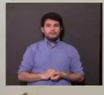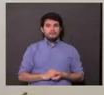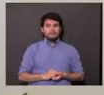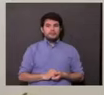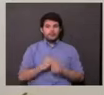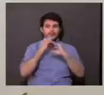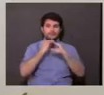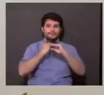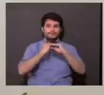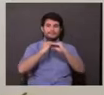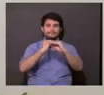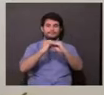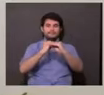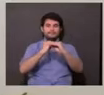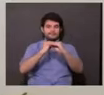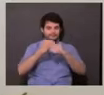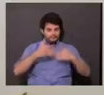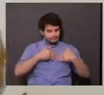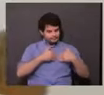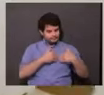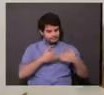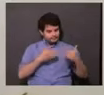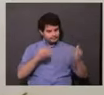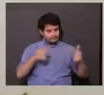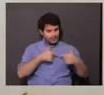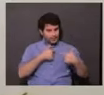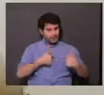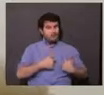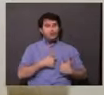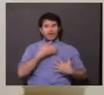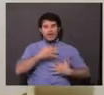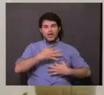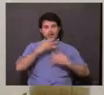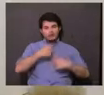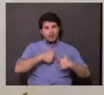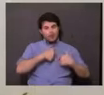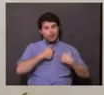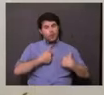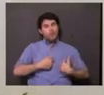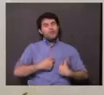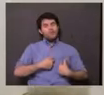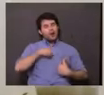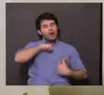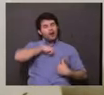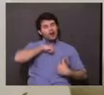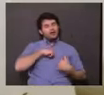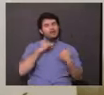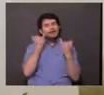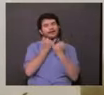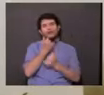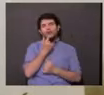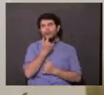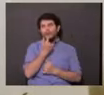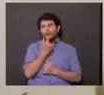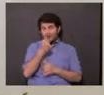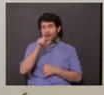Em silêncio, abramos o nosso coração, trazemos certamente o coração com muitas alegrias,